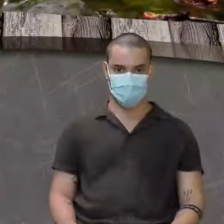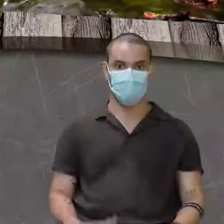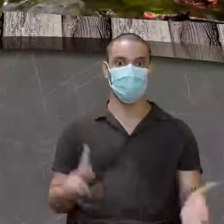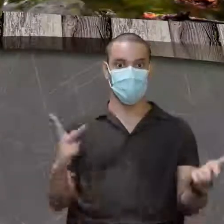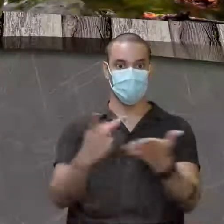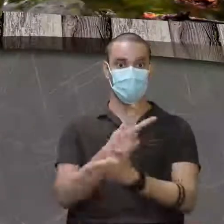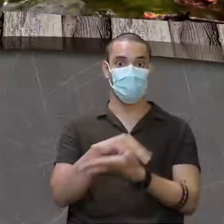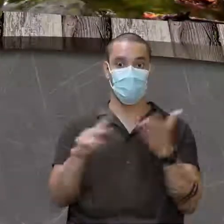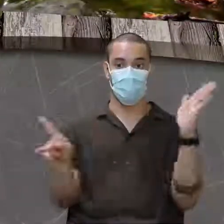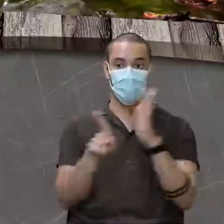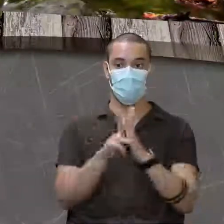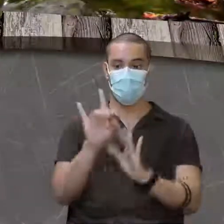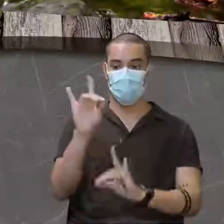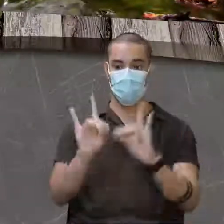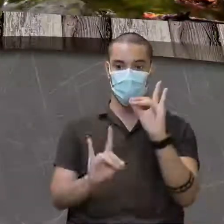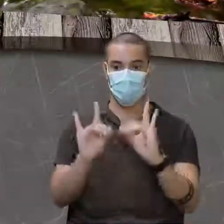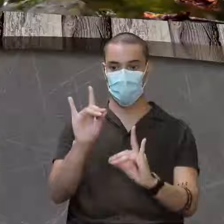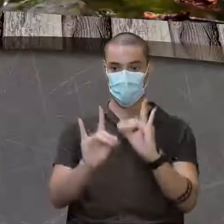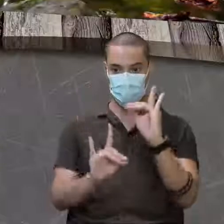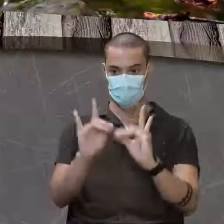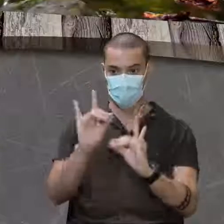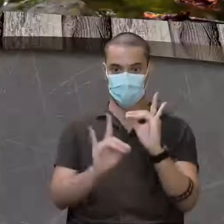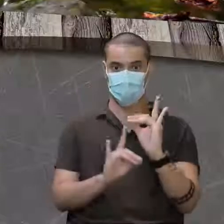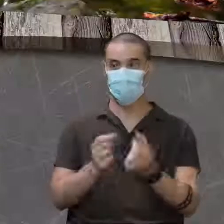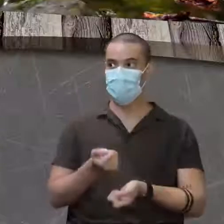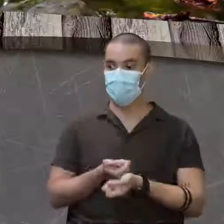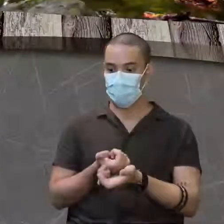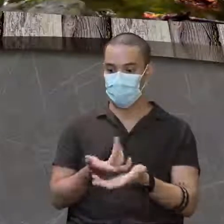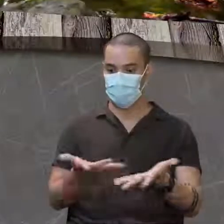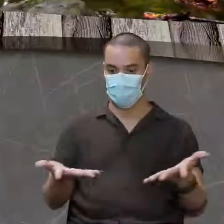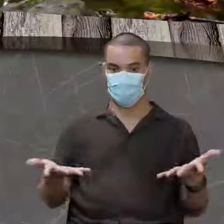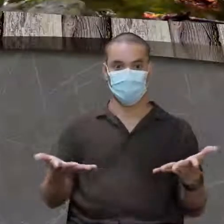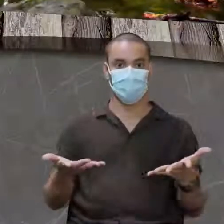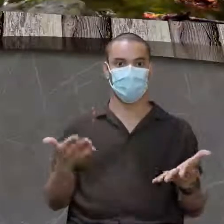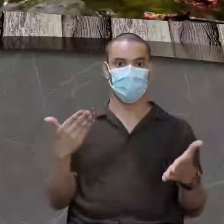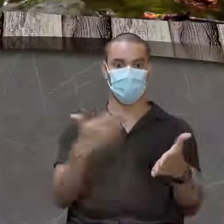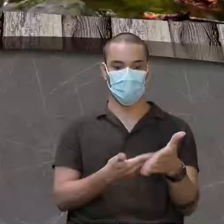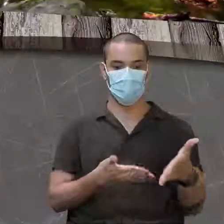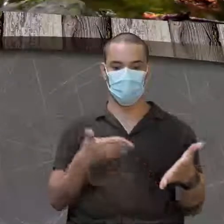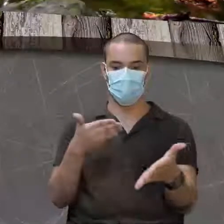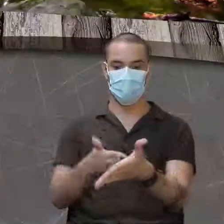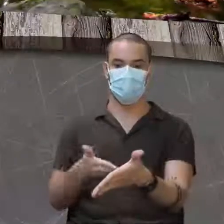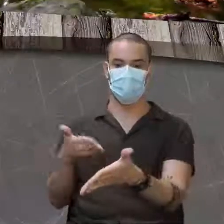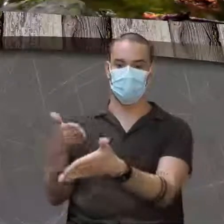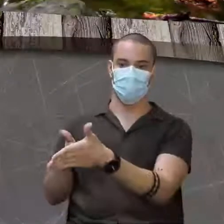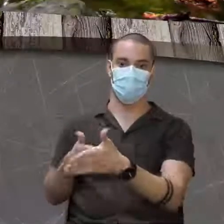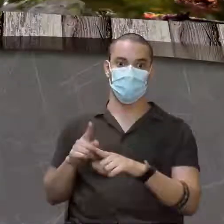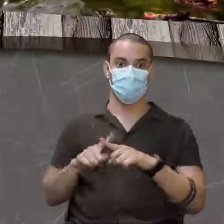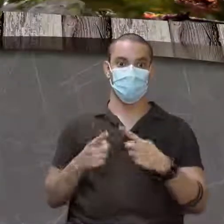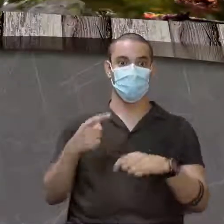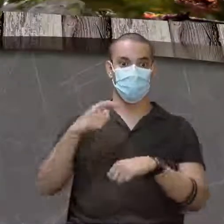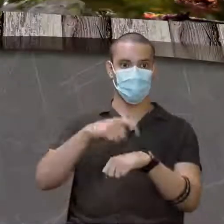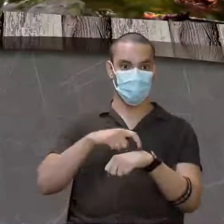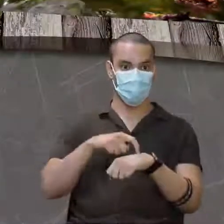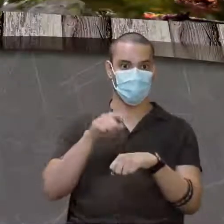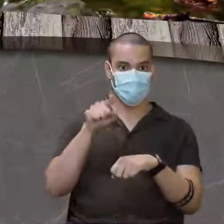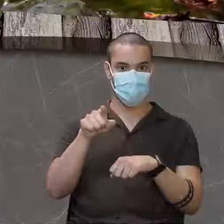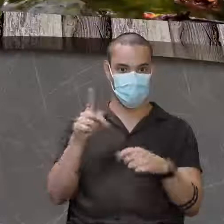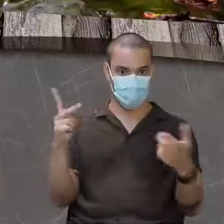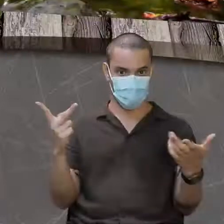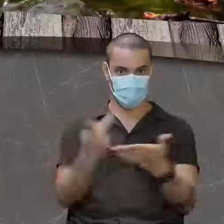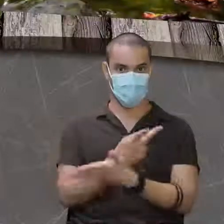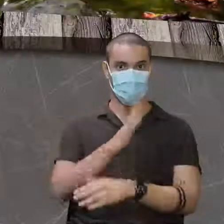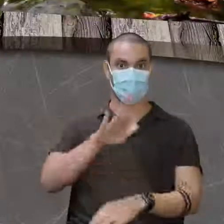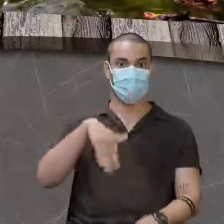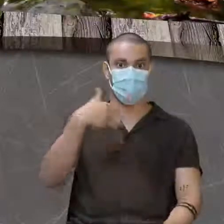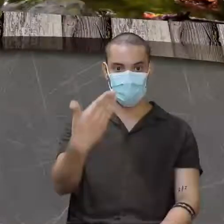Questão hormonal. E aí elas liberam no solo, elas ficam limitando, elas não crescem. Só que no momento dessa situação,